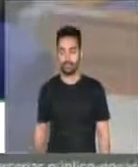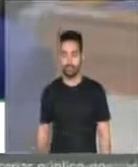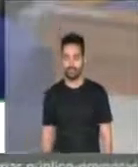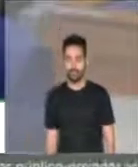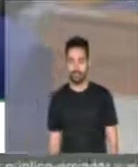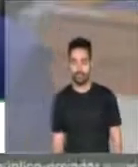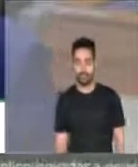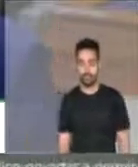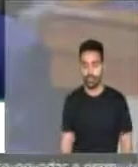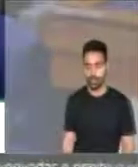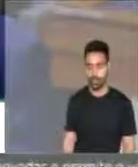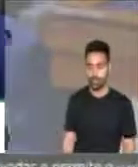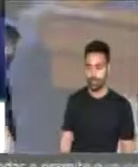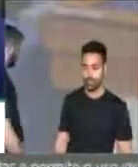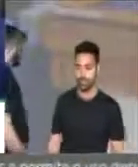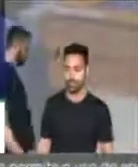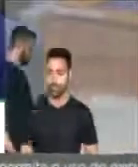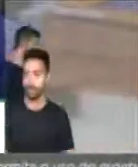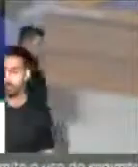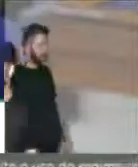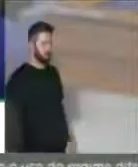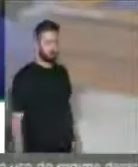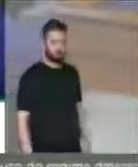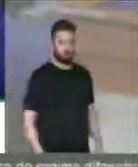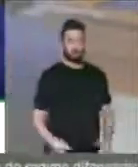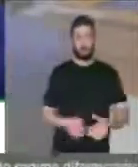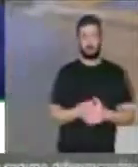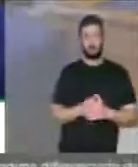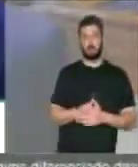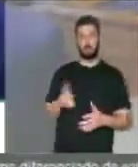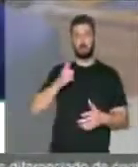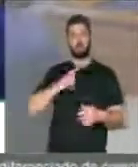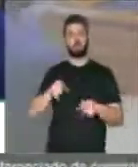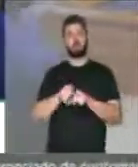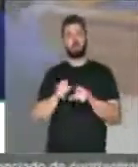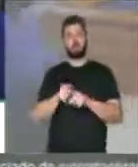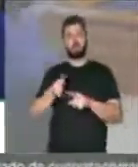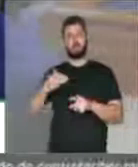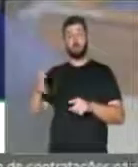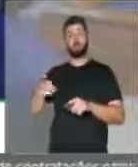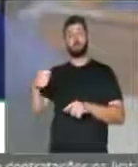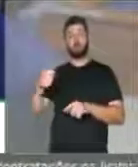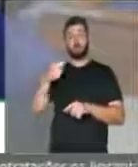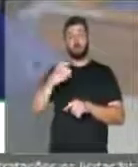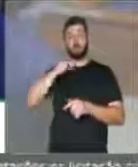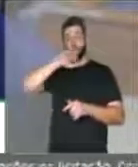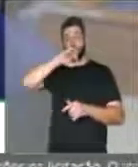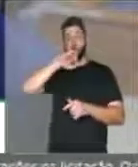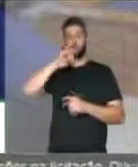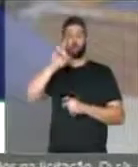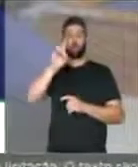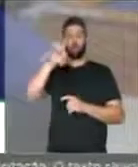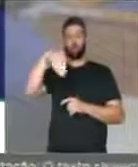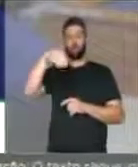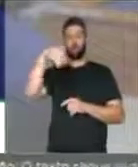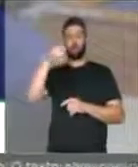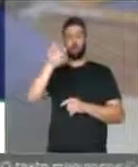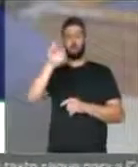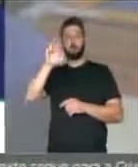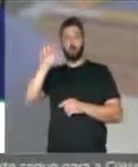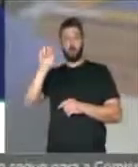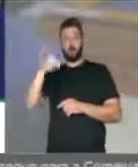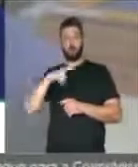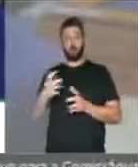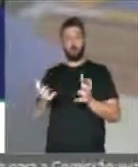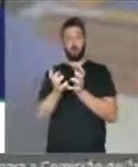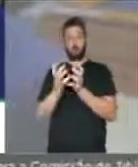reuniu centenas de pessoas pelas ruas do bairro do Malhado e teve, inclusive, a presença do bispo diocesano Dom Mauro. Quero me associar a